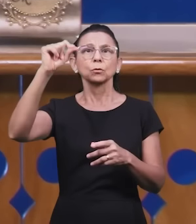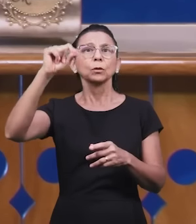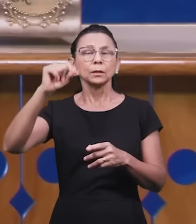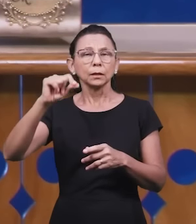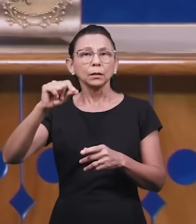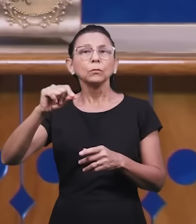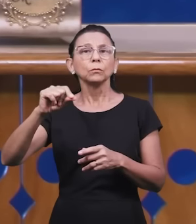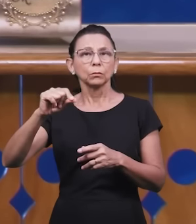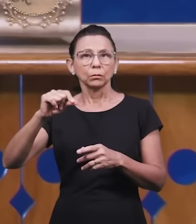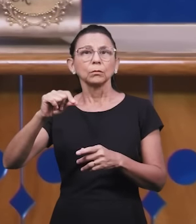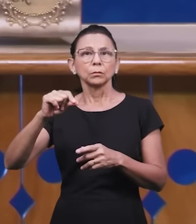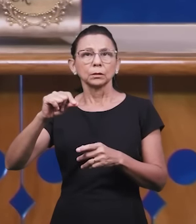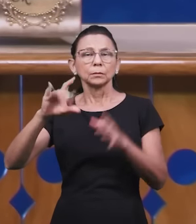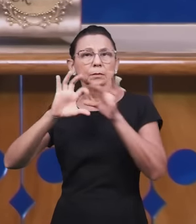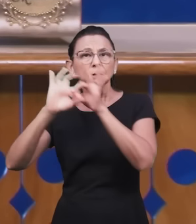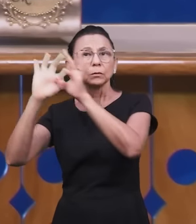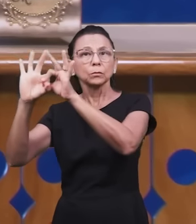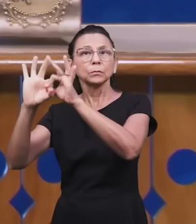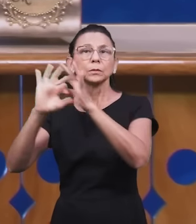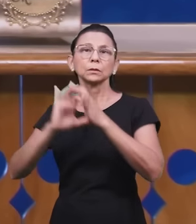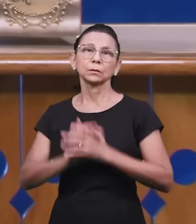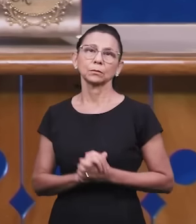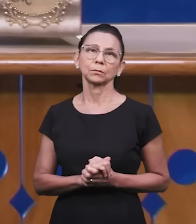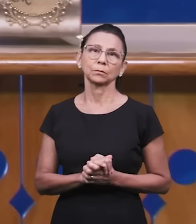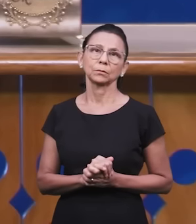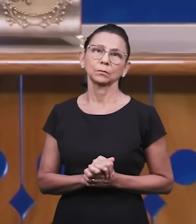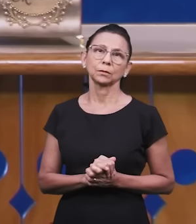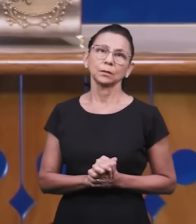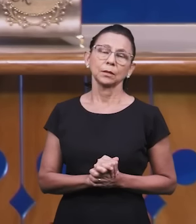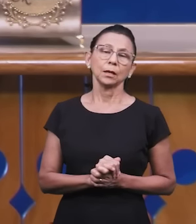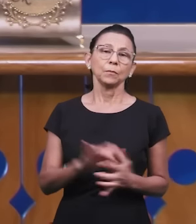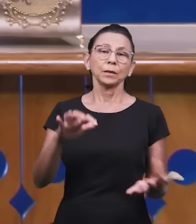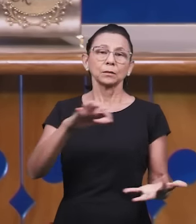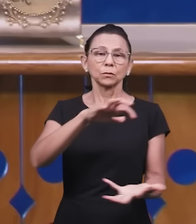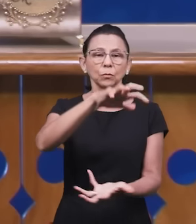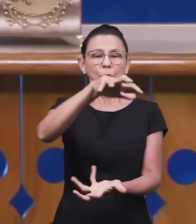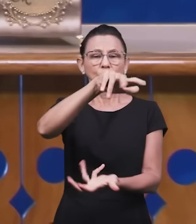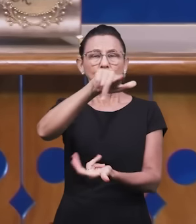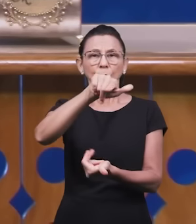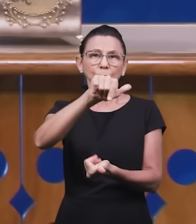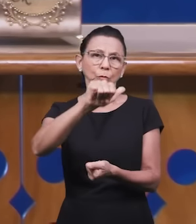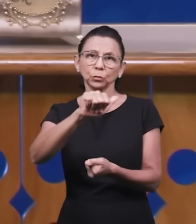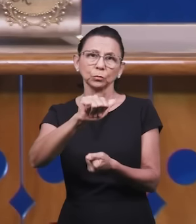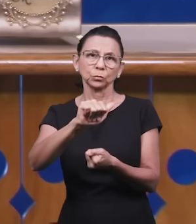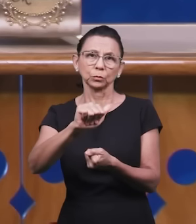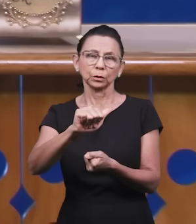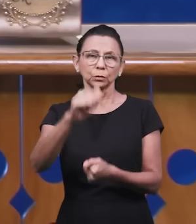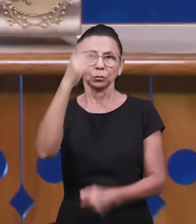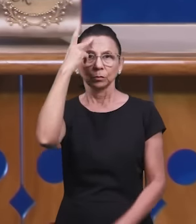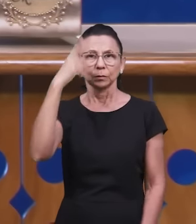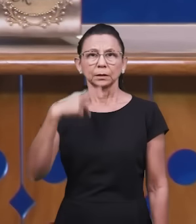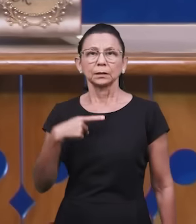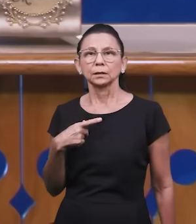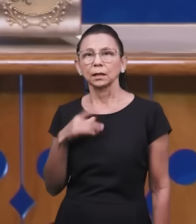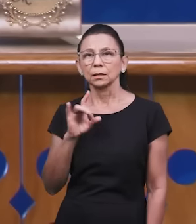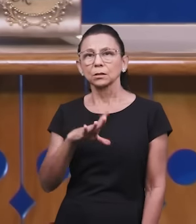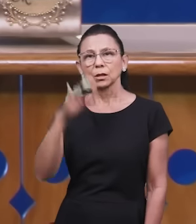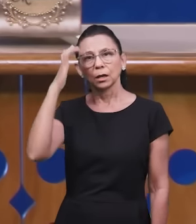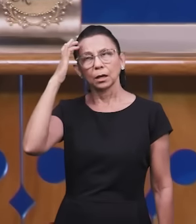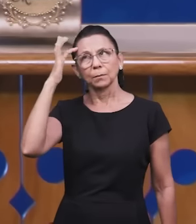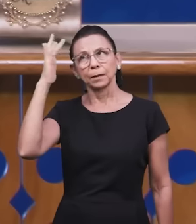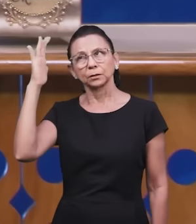Ele, mas o mundo, de uma maneira geral, era a imaginação do homem. Nós vemos homens extraordinários que, na